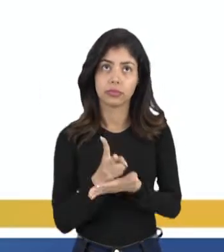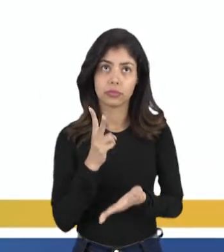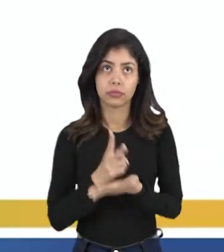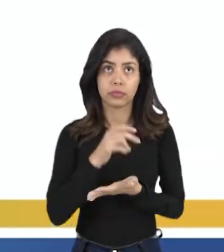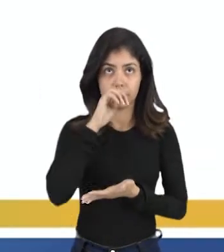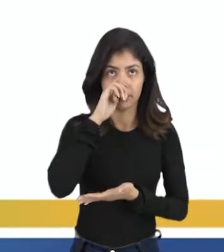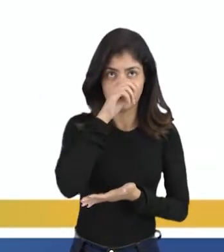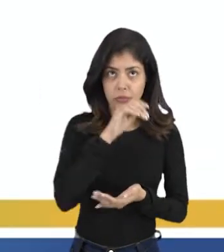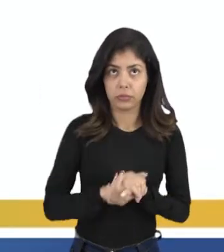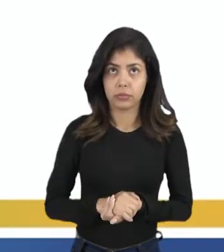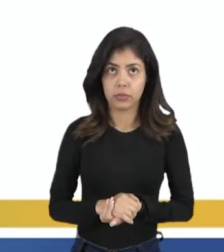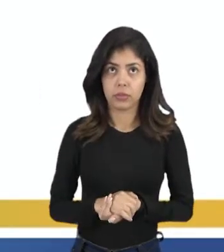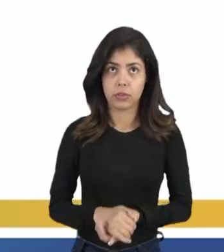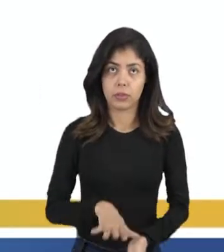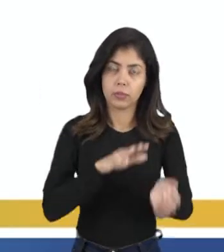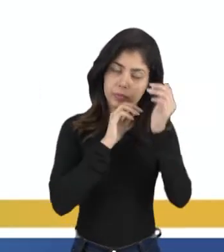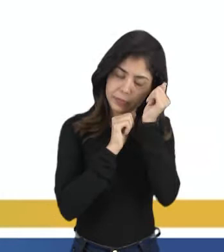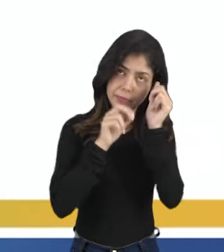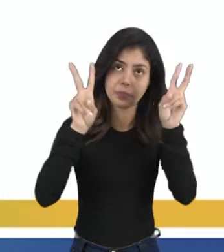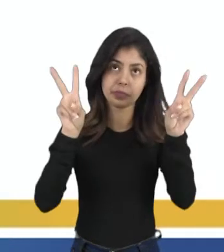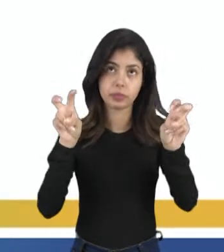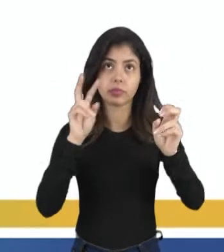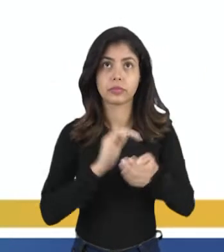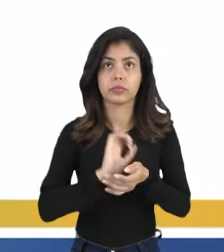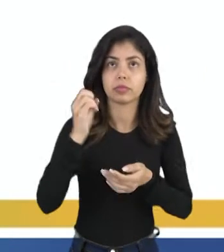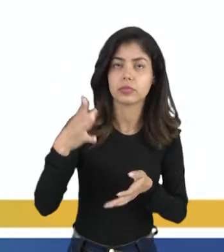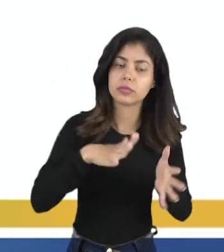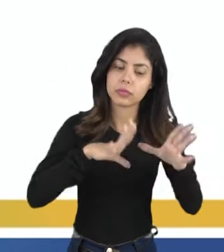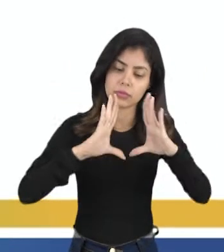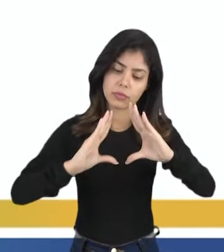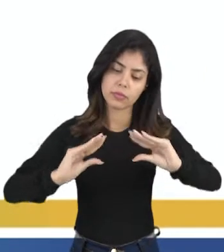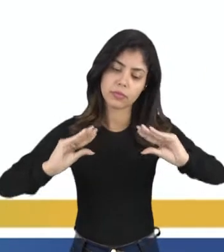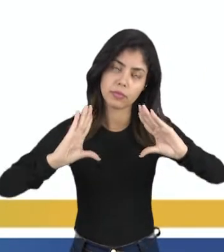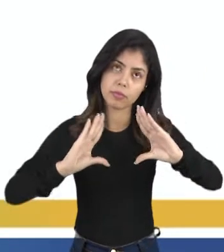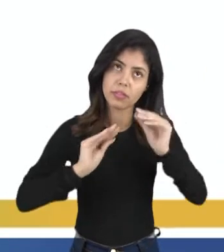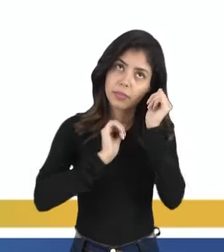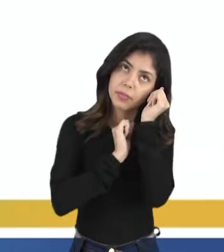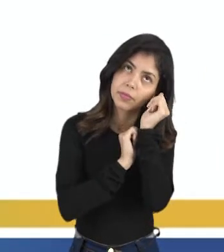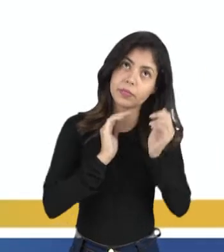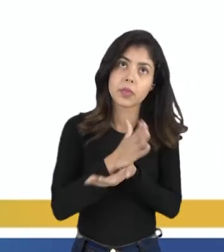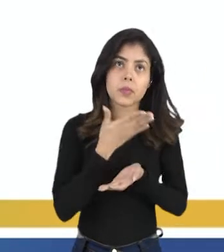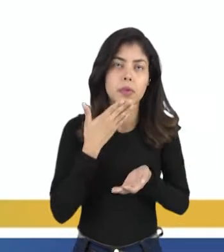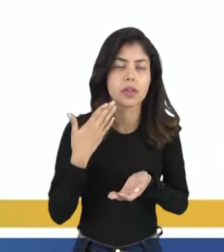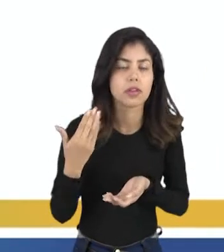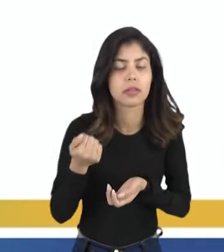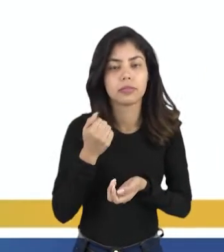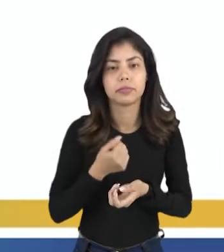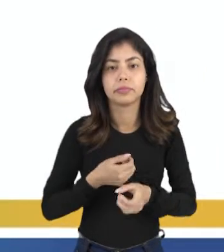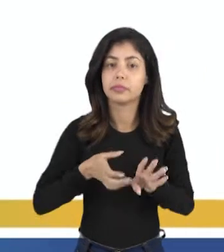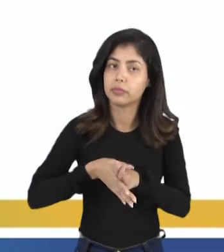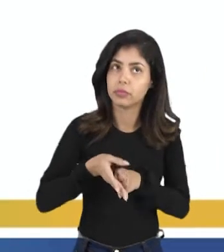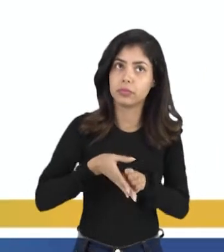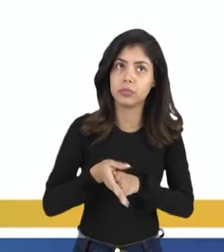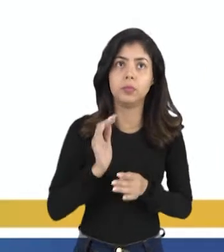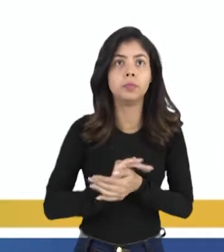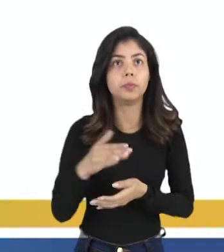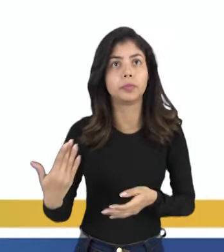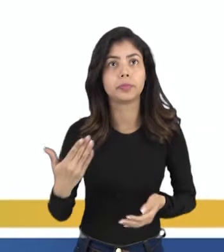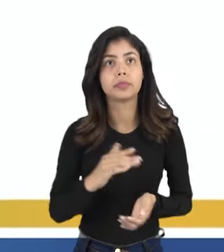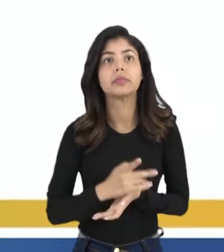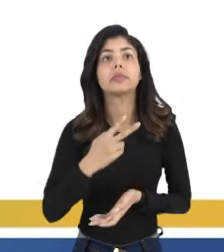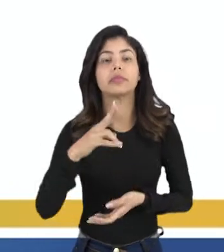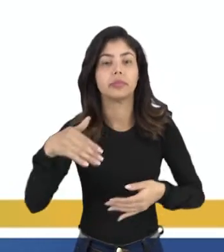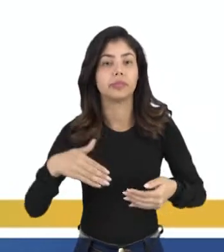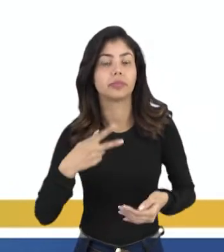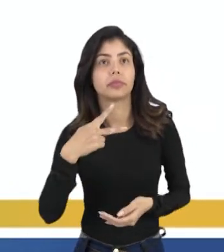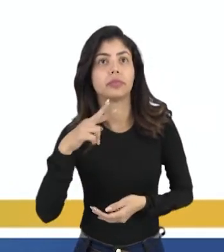Constância disse: dorme no assunto, ouça o travesseiro, não tem melhor conselheiro. Enquanto prima